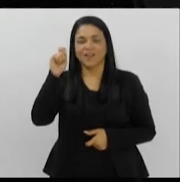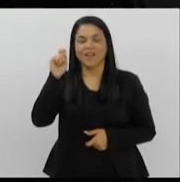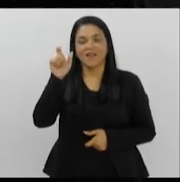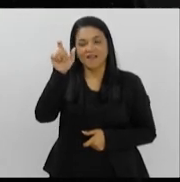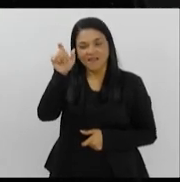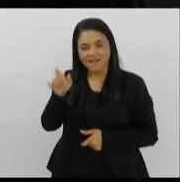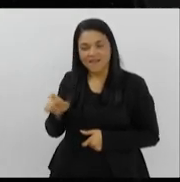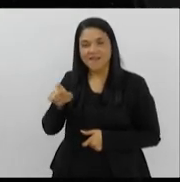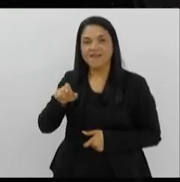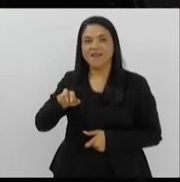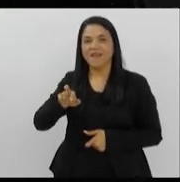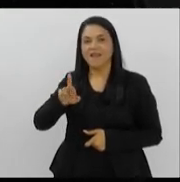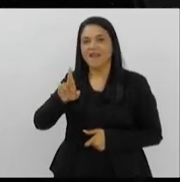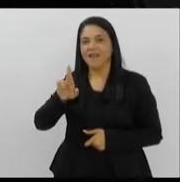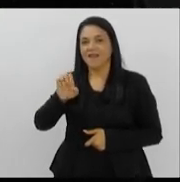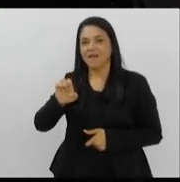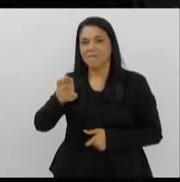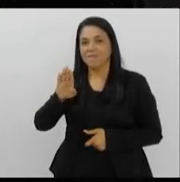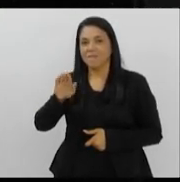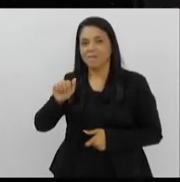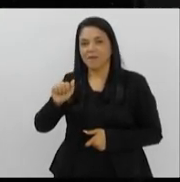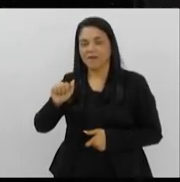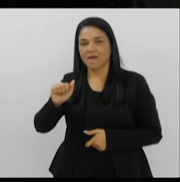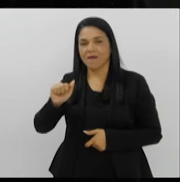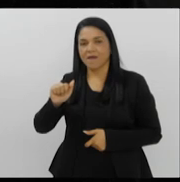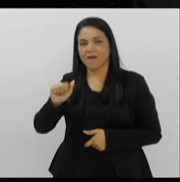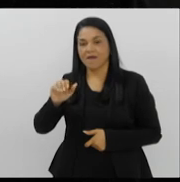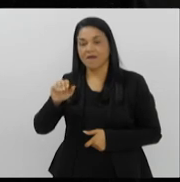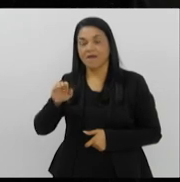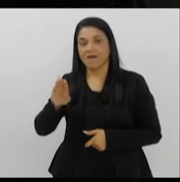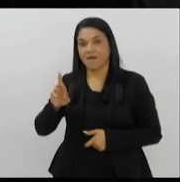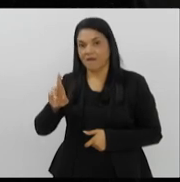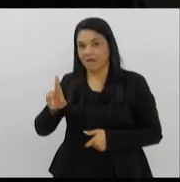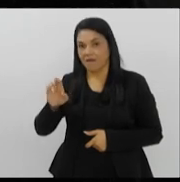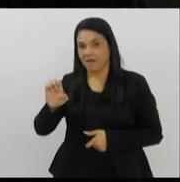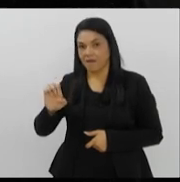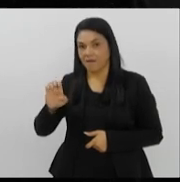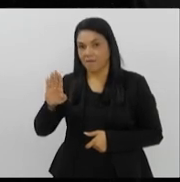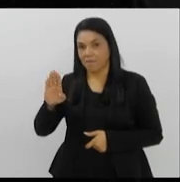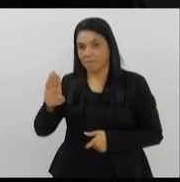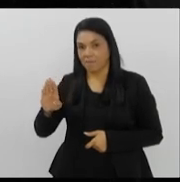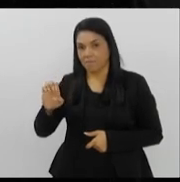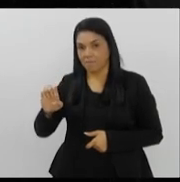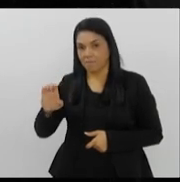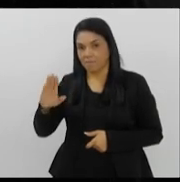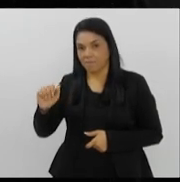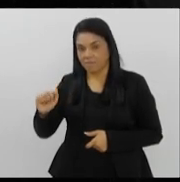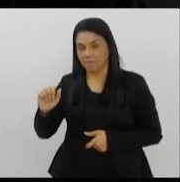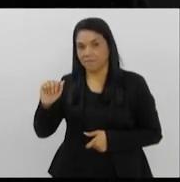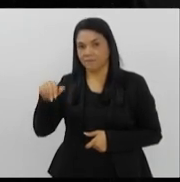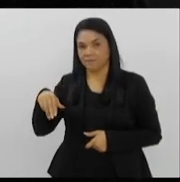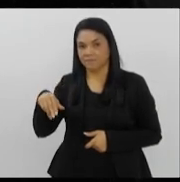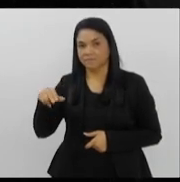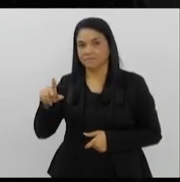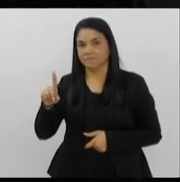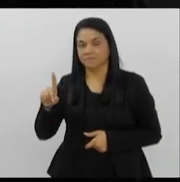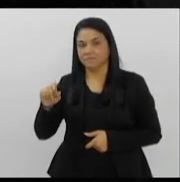Rebeca Andrade, o sucesso absoluto na ginástica olímpica. Mas,